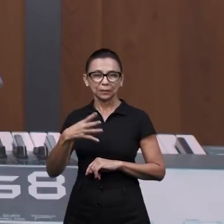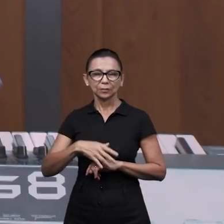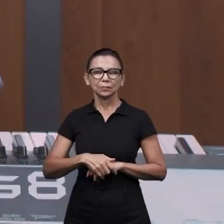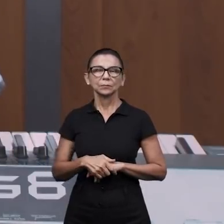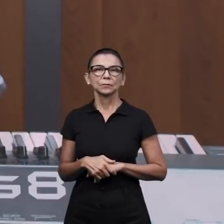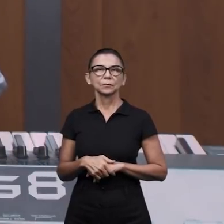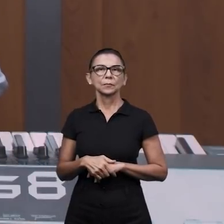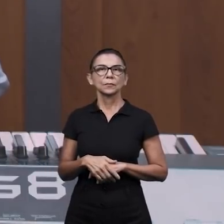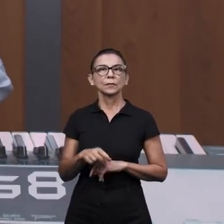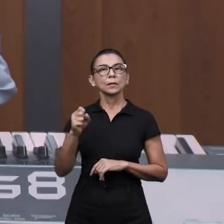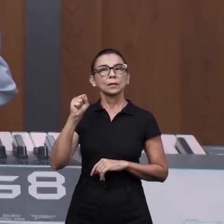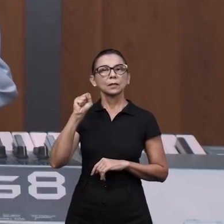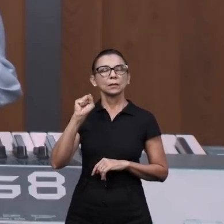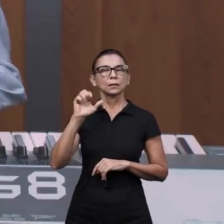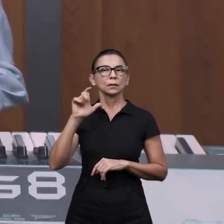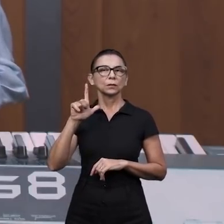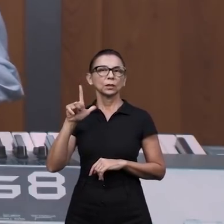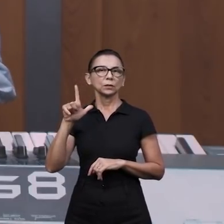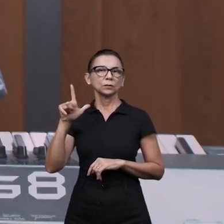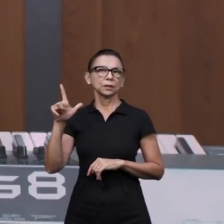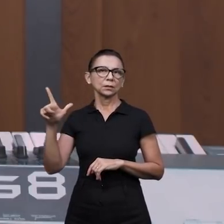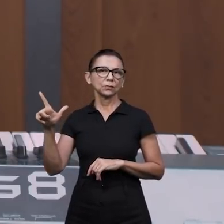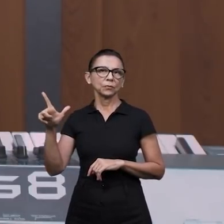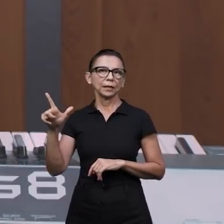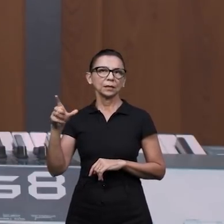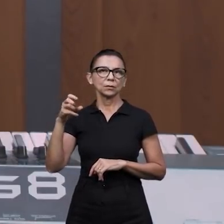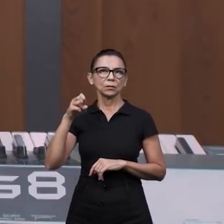sol, sol, sol, lá, sol, si.